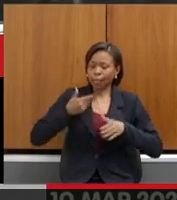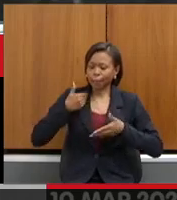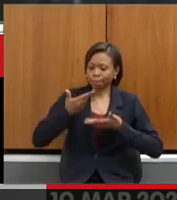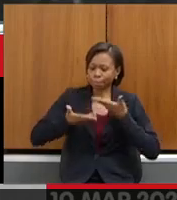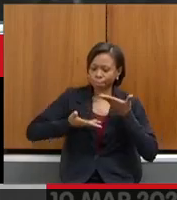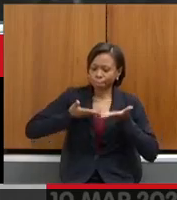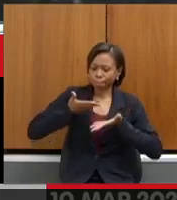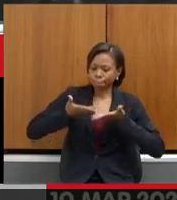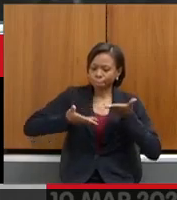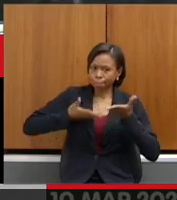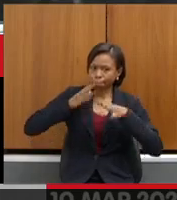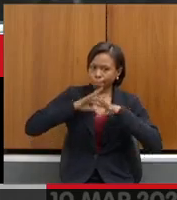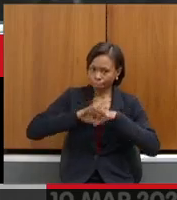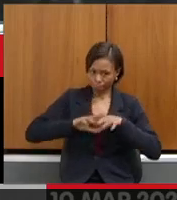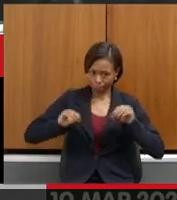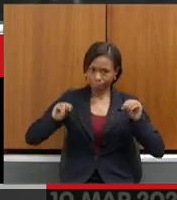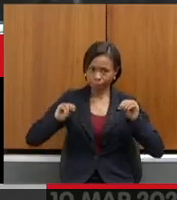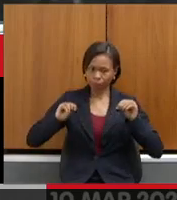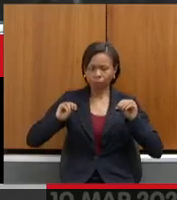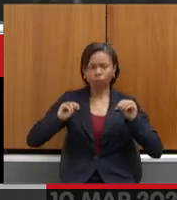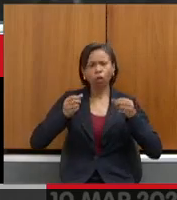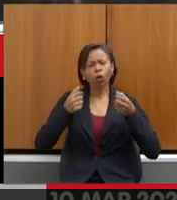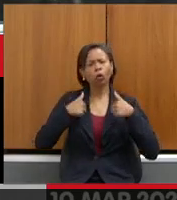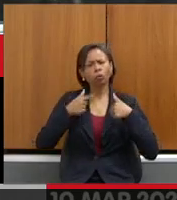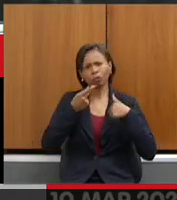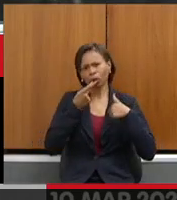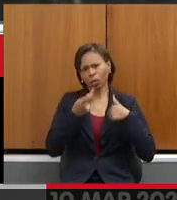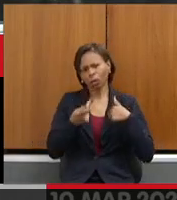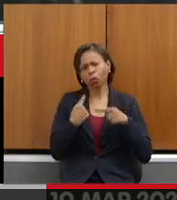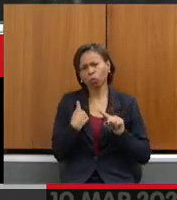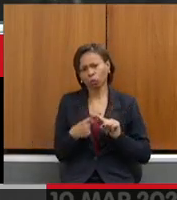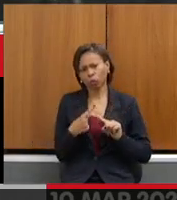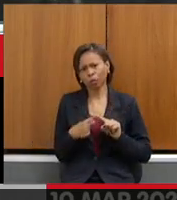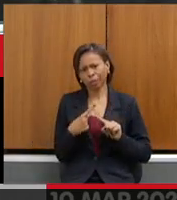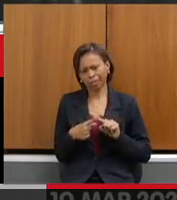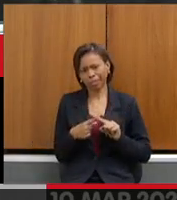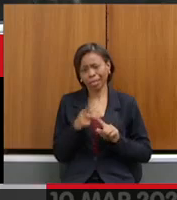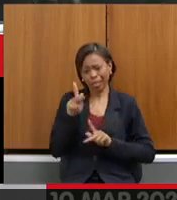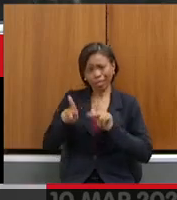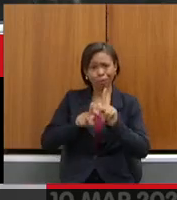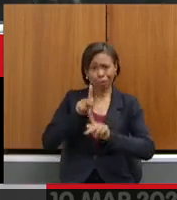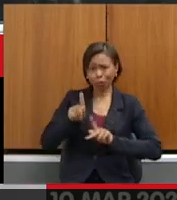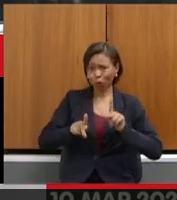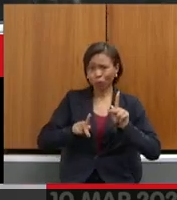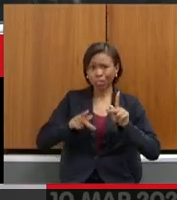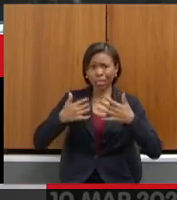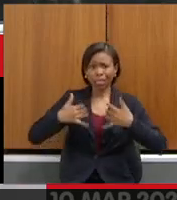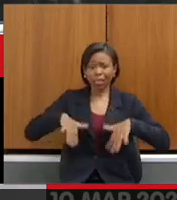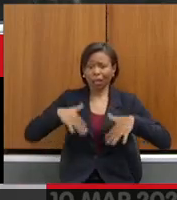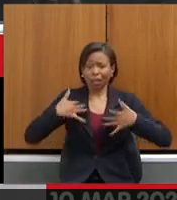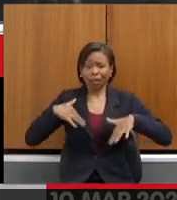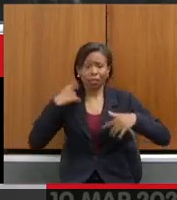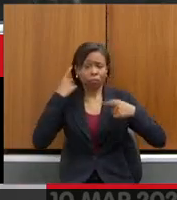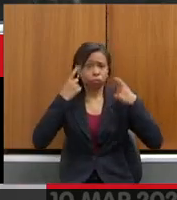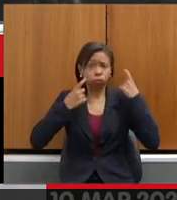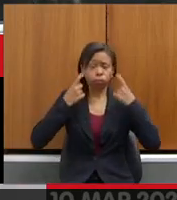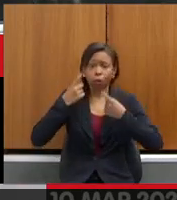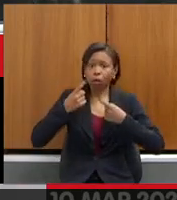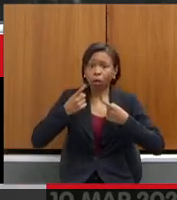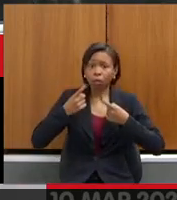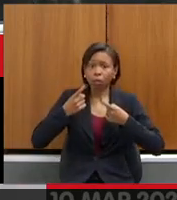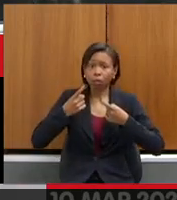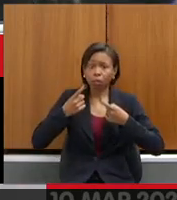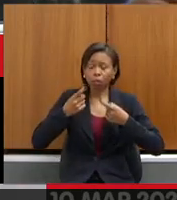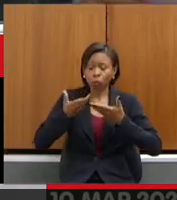isso eu tô compartilhando isso porque o desespero que as pessoas passam durante o tratamento